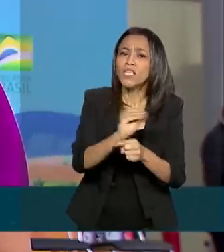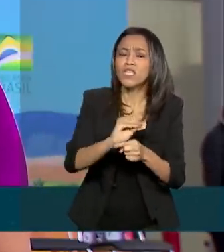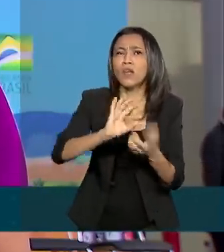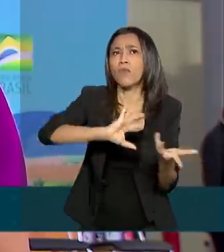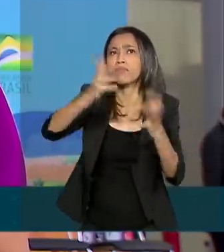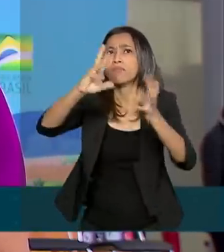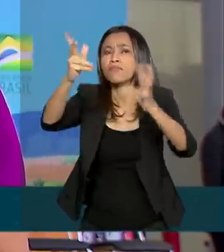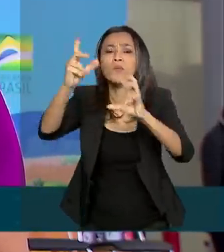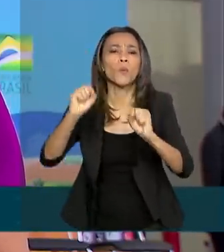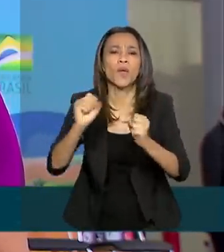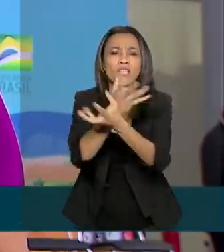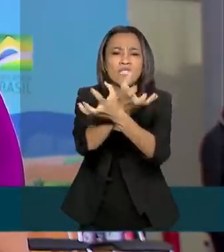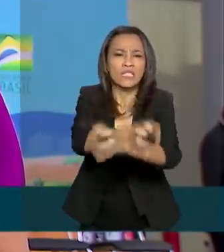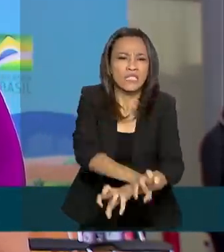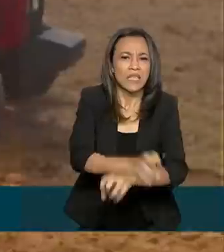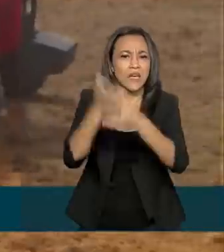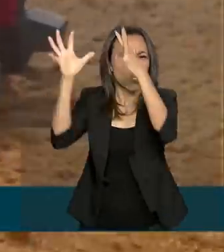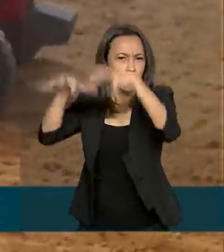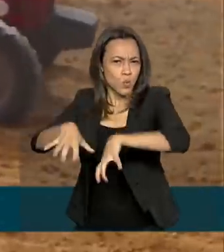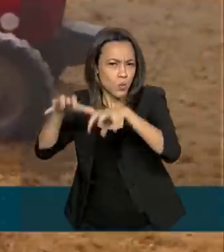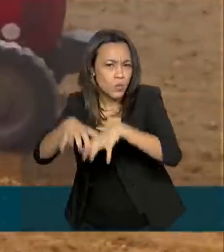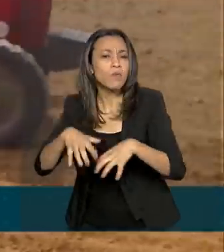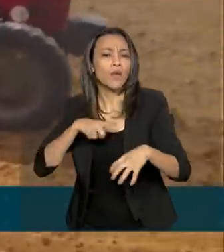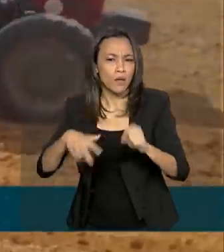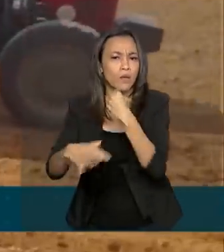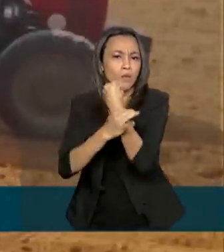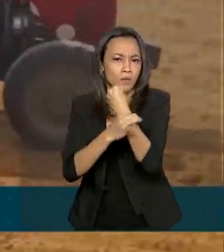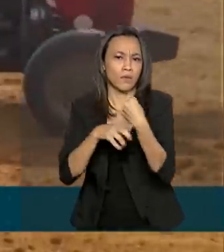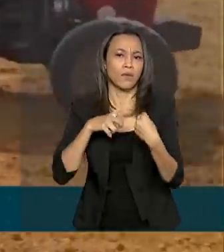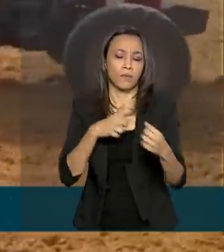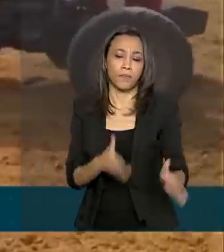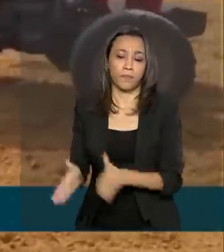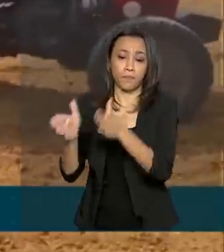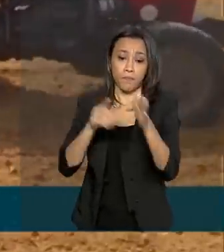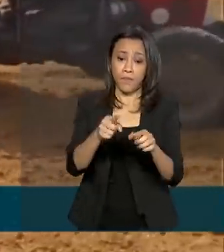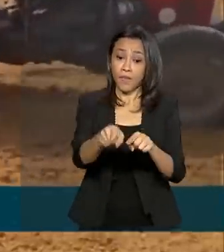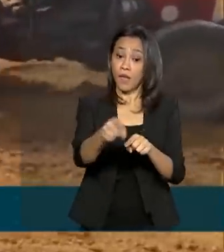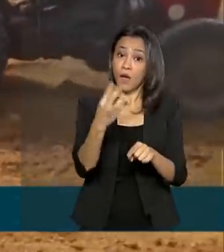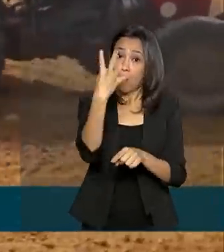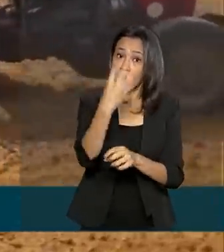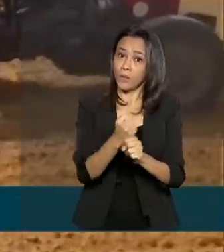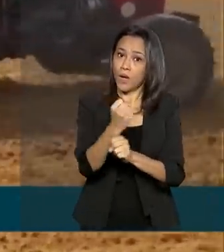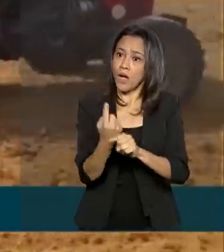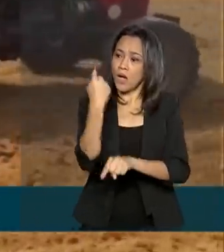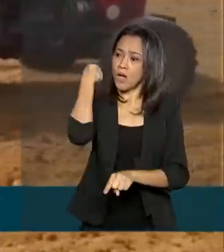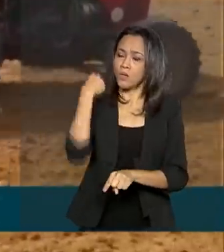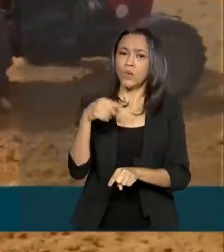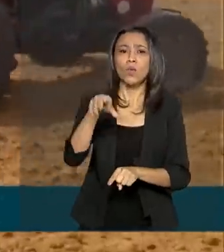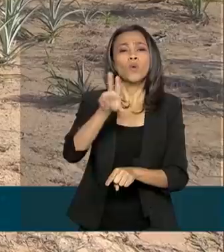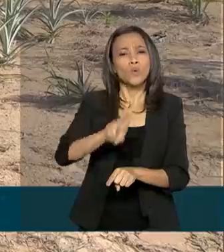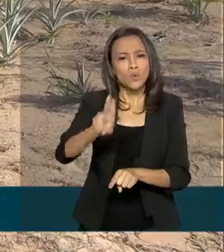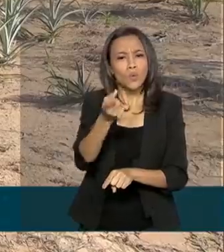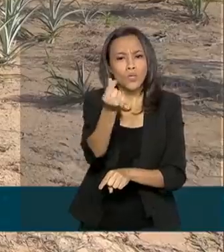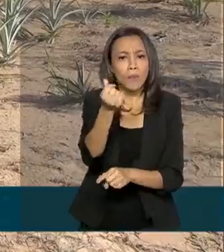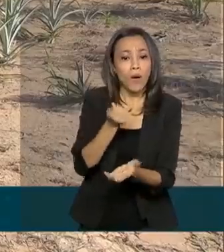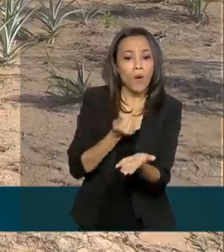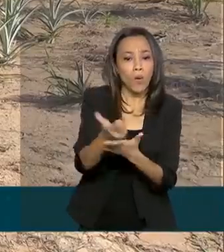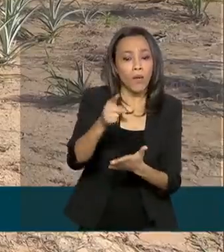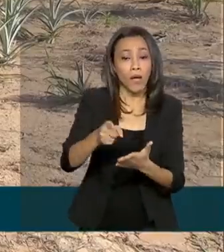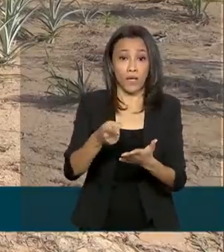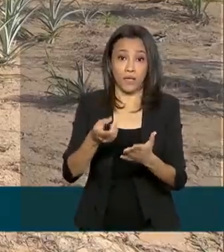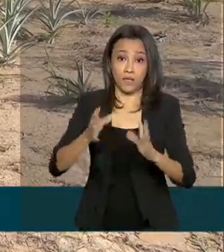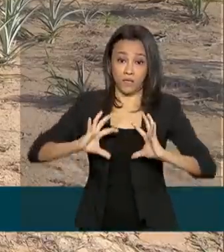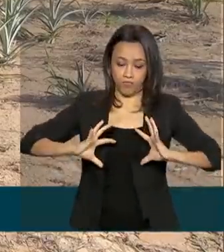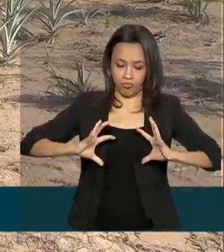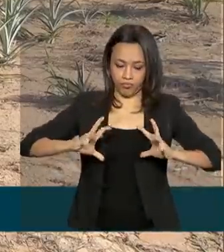como seca e enchente. Há quatro anos, Paulo usou recursos do Plano Safra para comprar este trator. Com o equipamento,